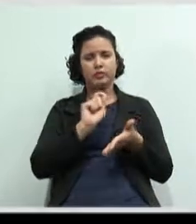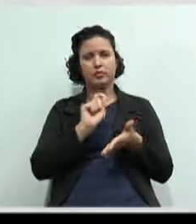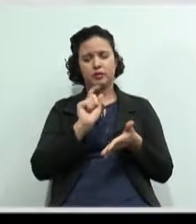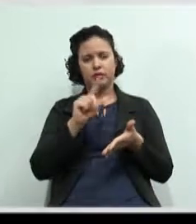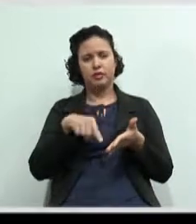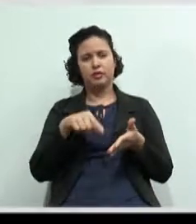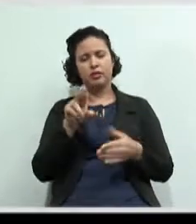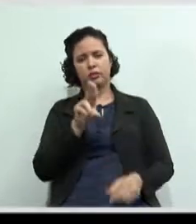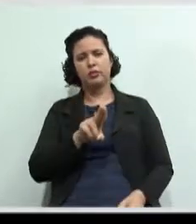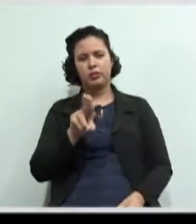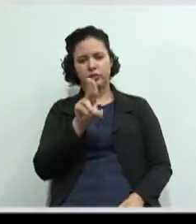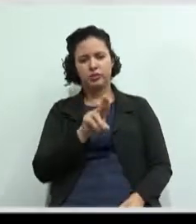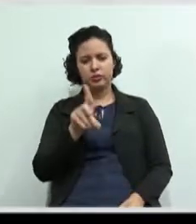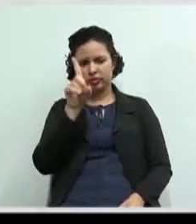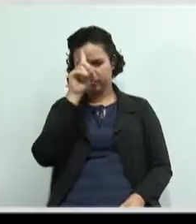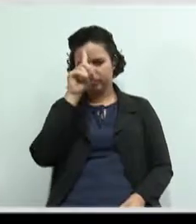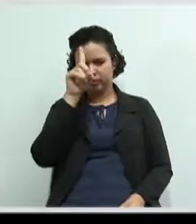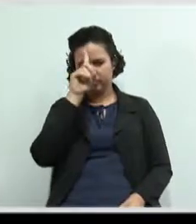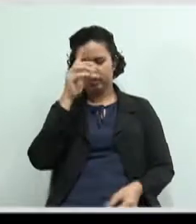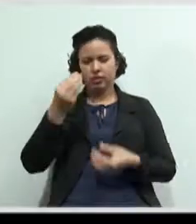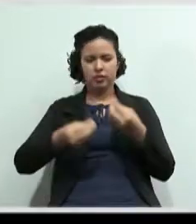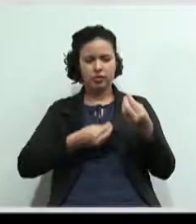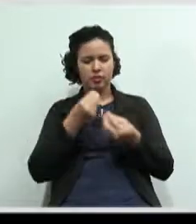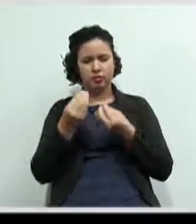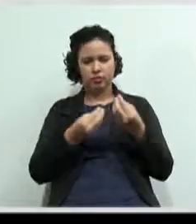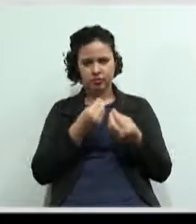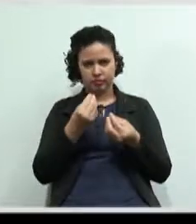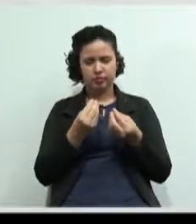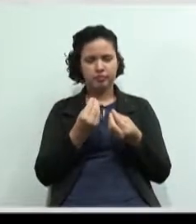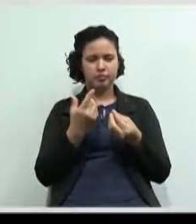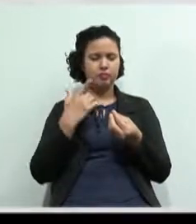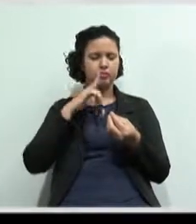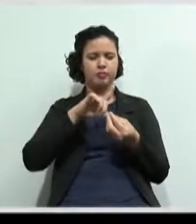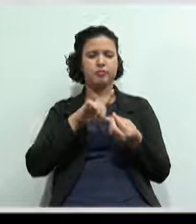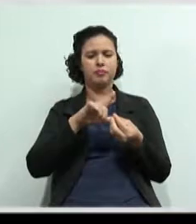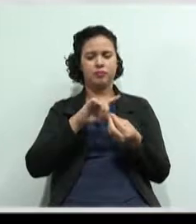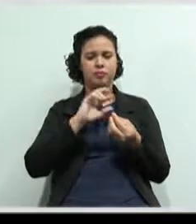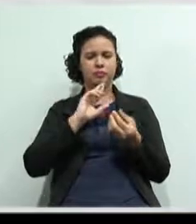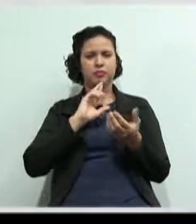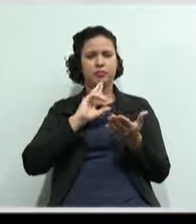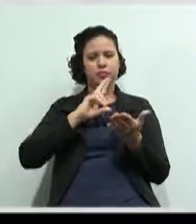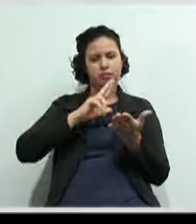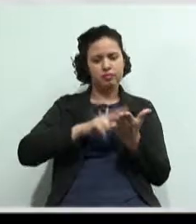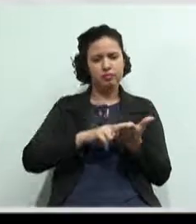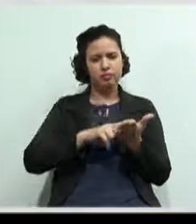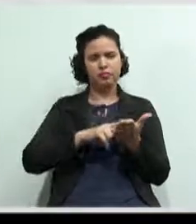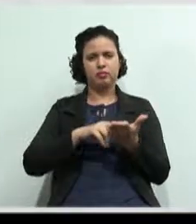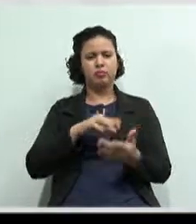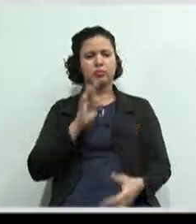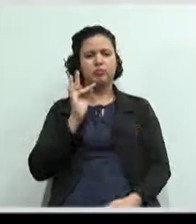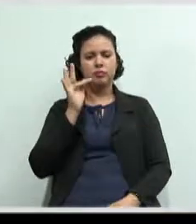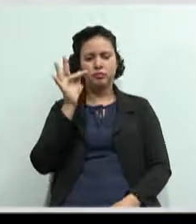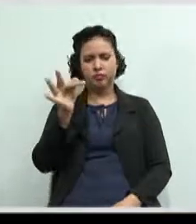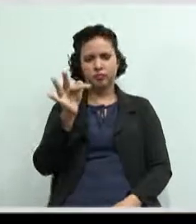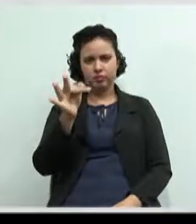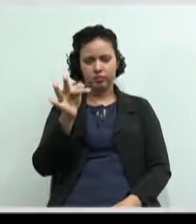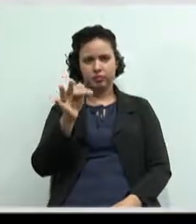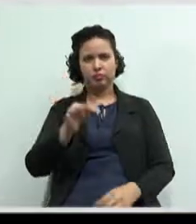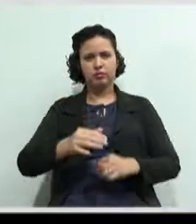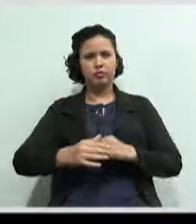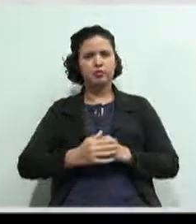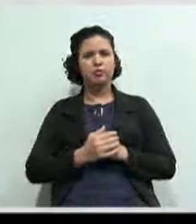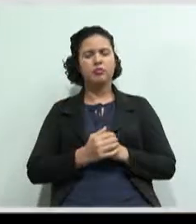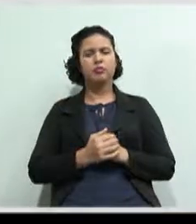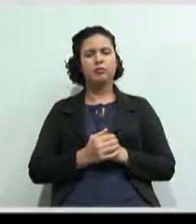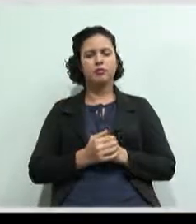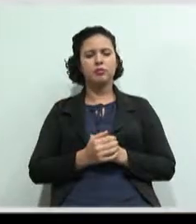colocado em prática, a forma como será feito, alcançando o resultado futuro. Faz parte, é claro,